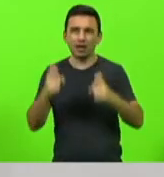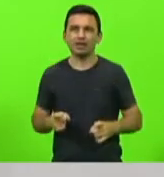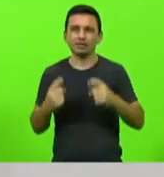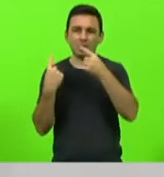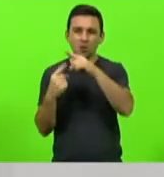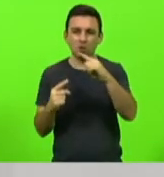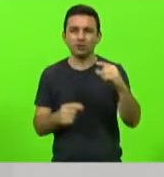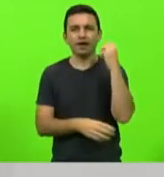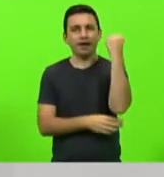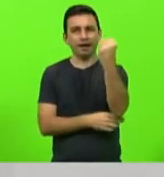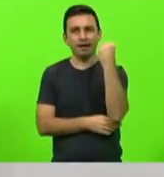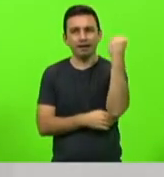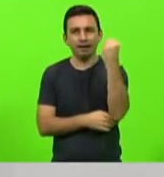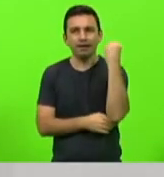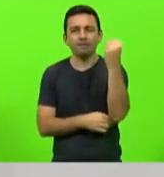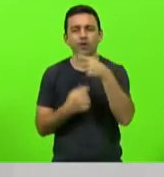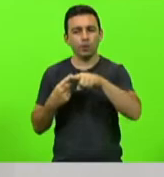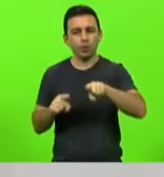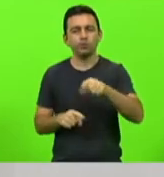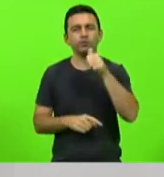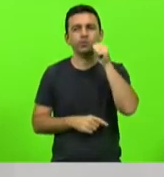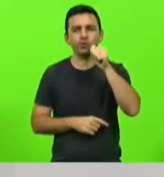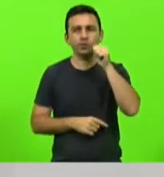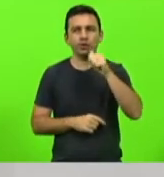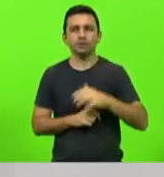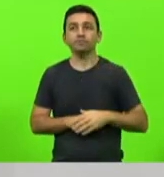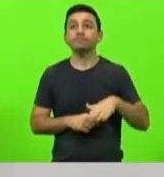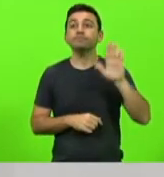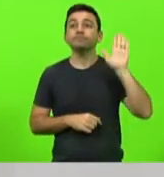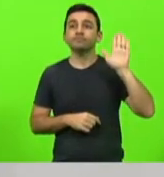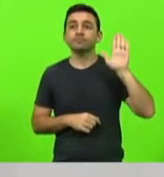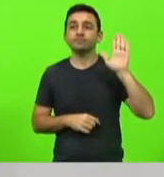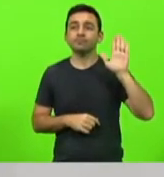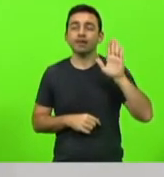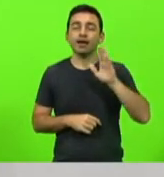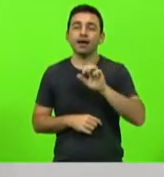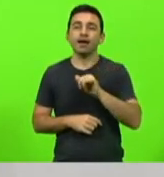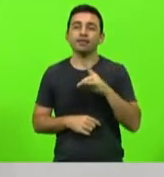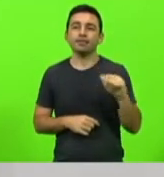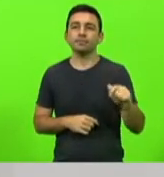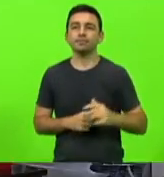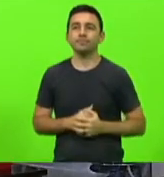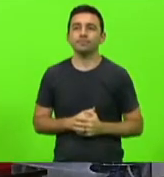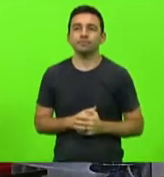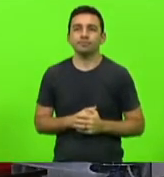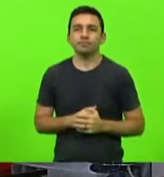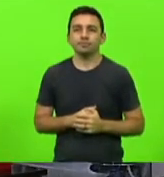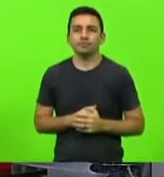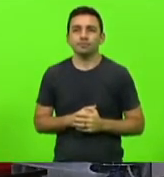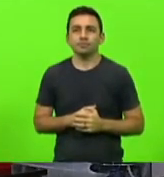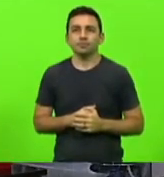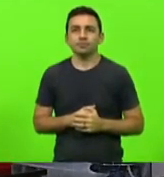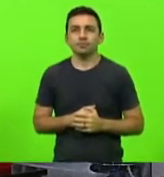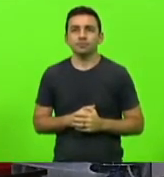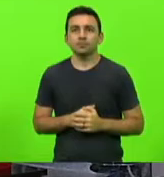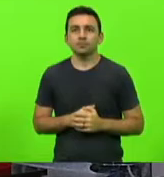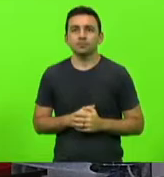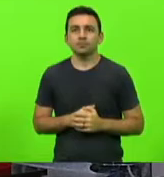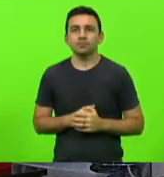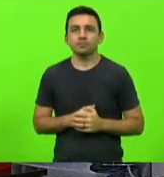grave contra as mulheres. Ouço a deputada Ada De Luca. Deputado, eu acho que a gente não devia nem